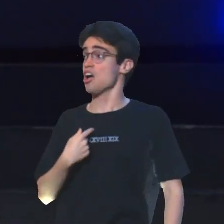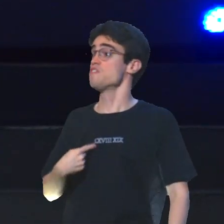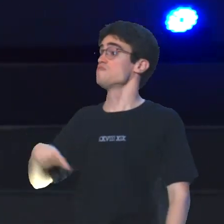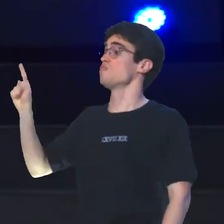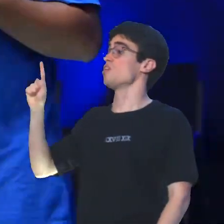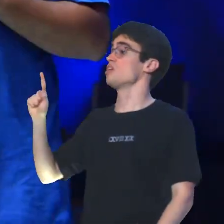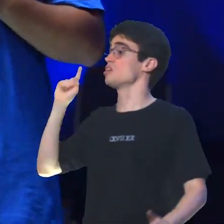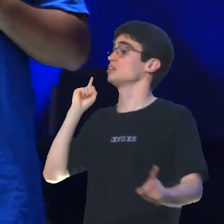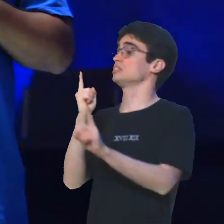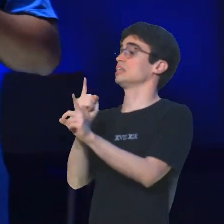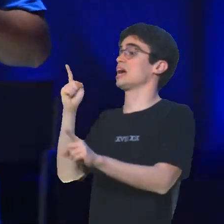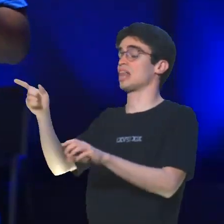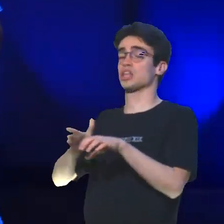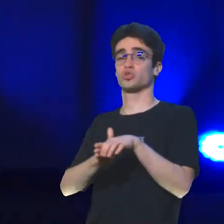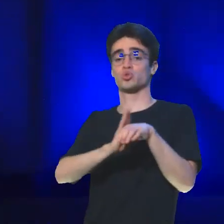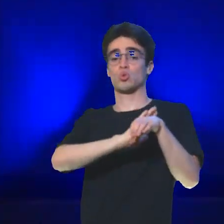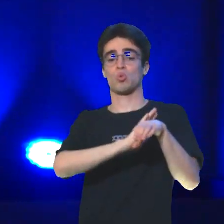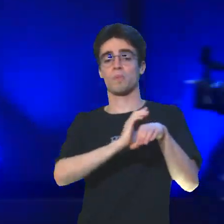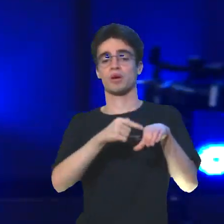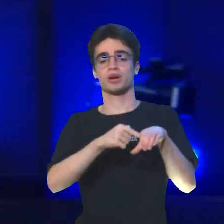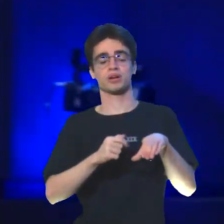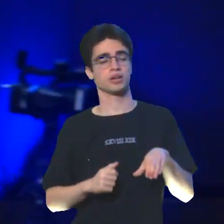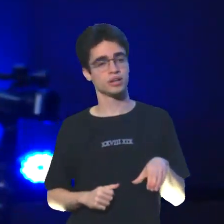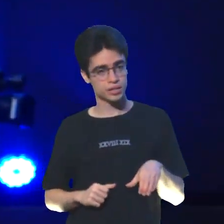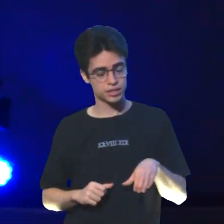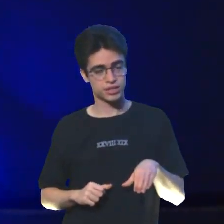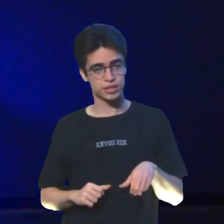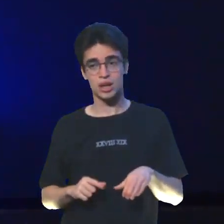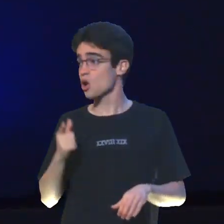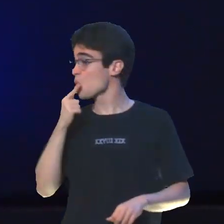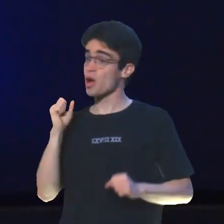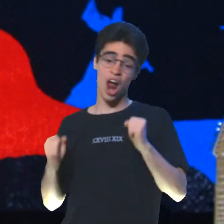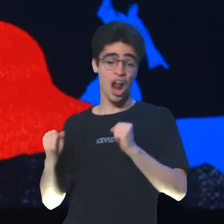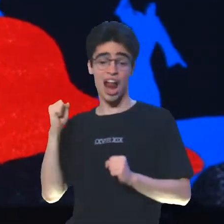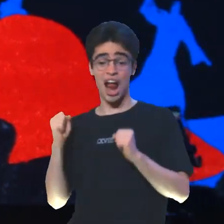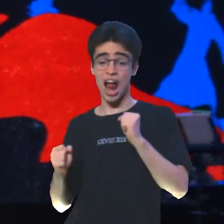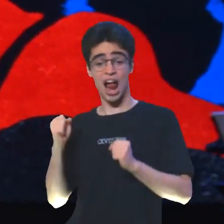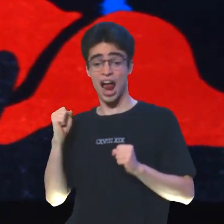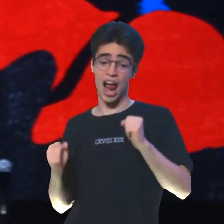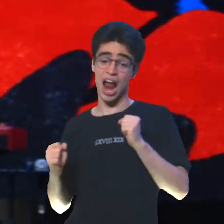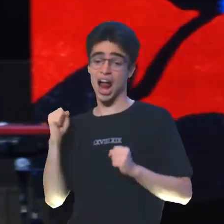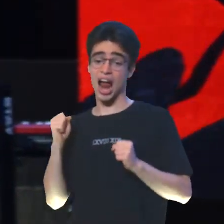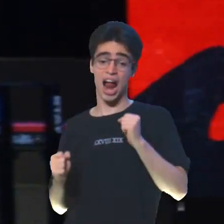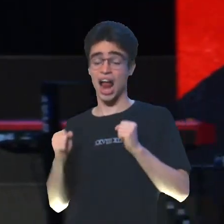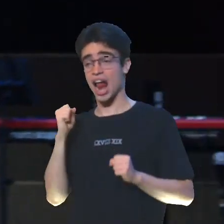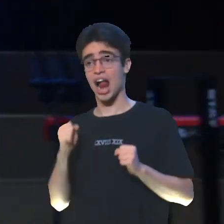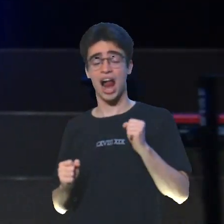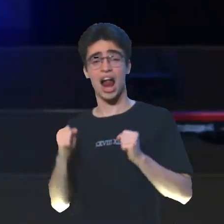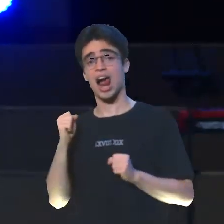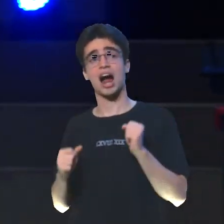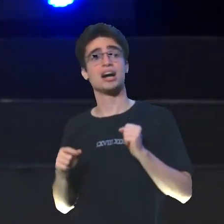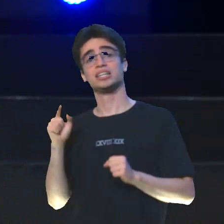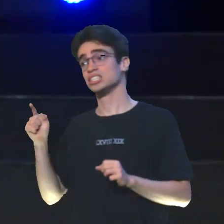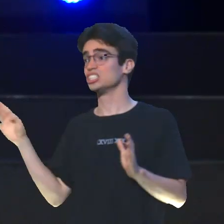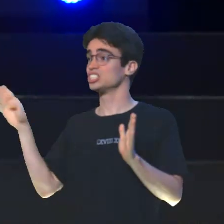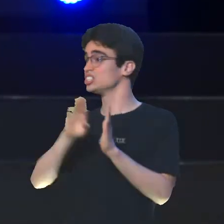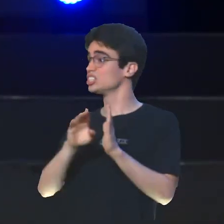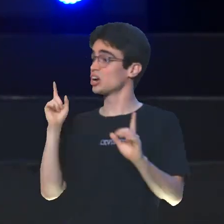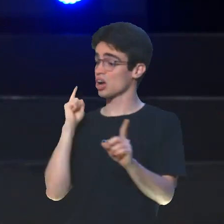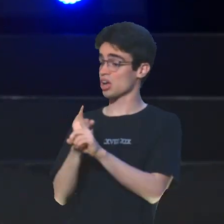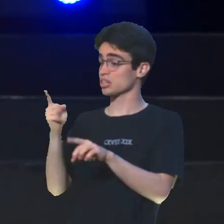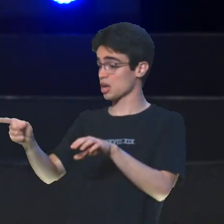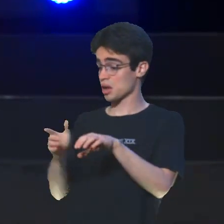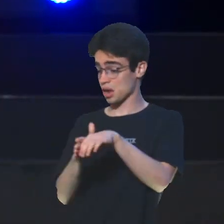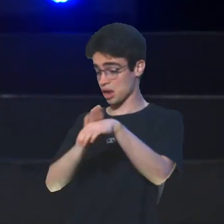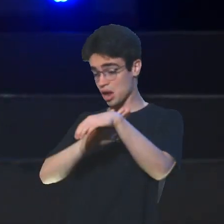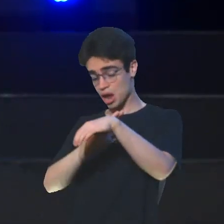direção à tumba de Jesus. E ele sai correndo, e sai correndo, e ele chega na tumba de Jesus e para